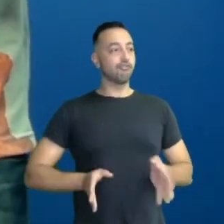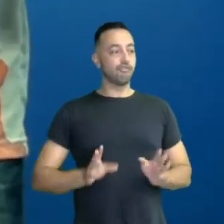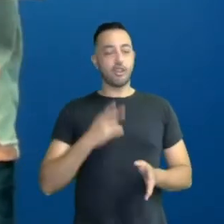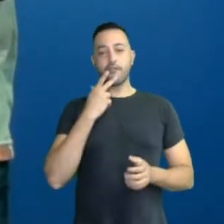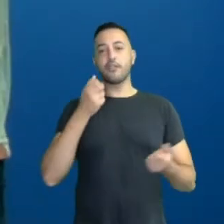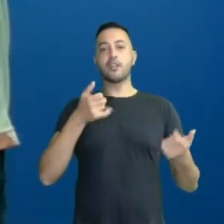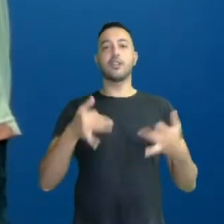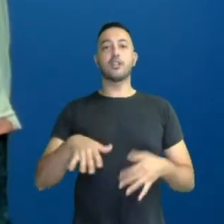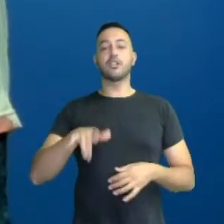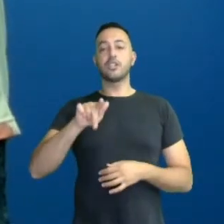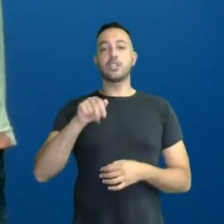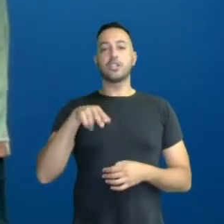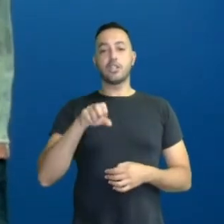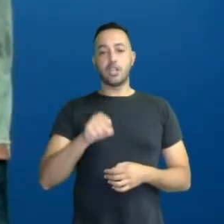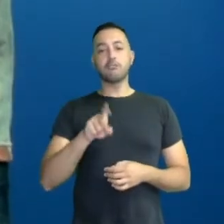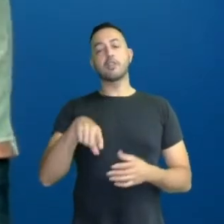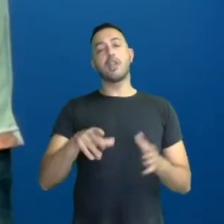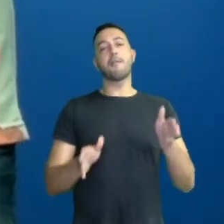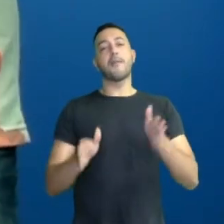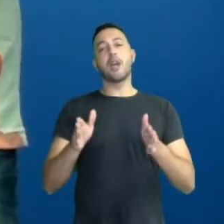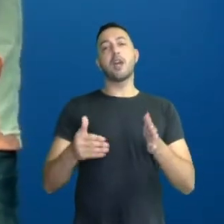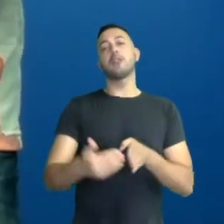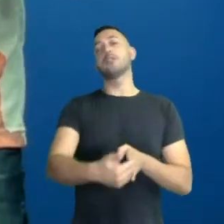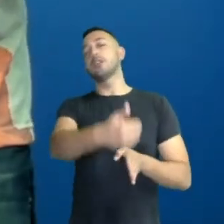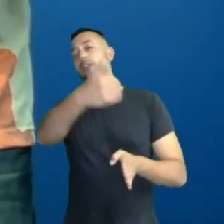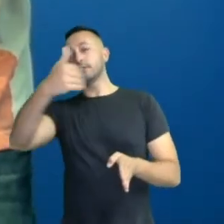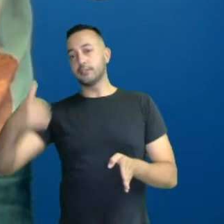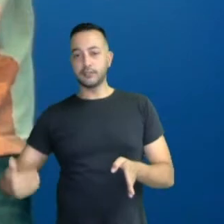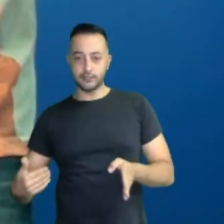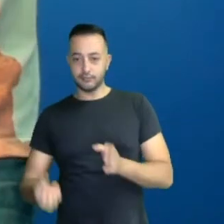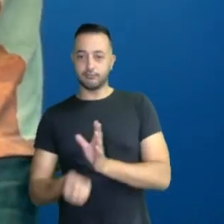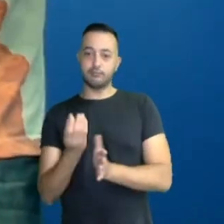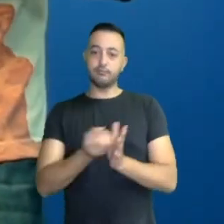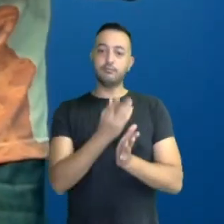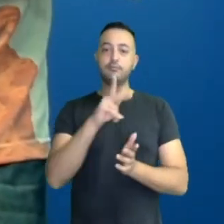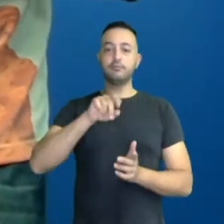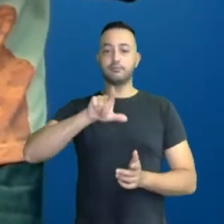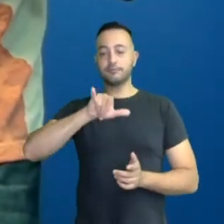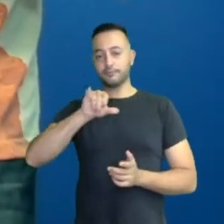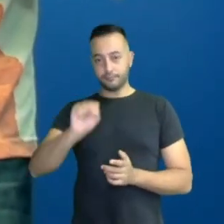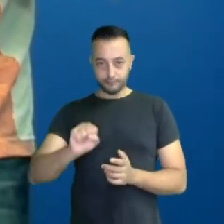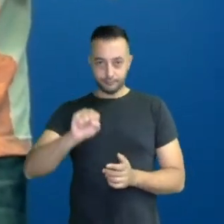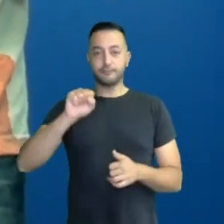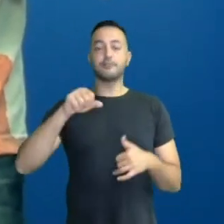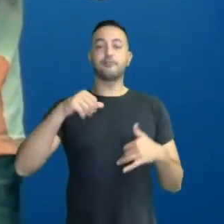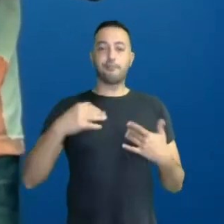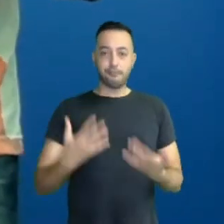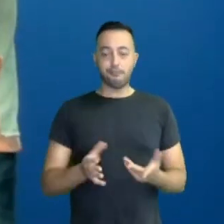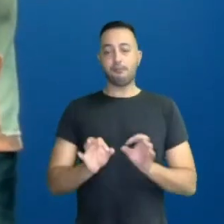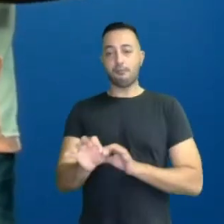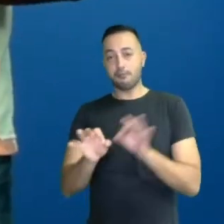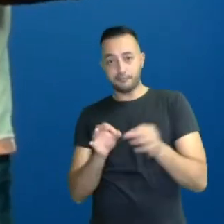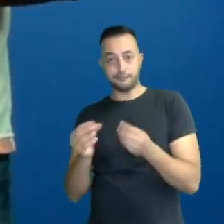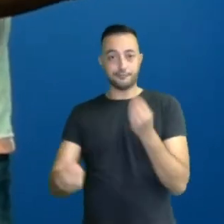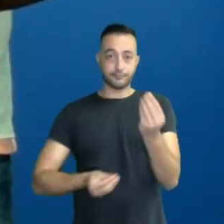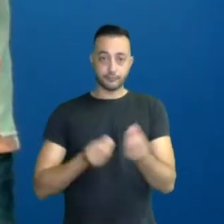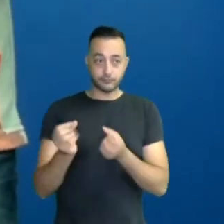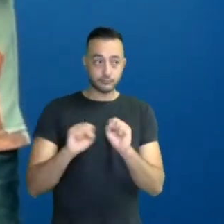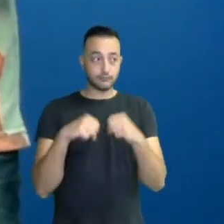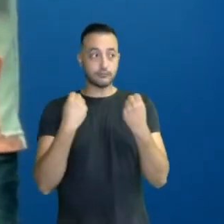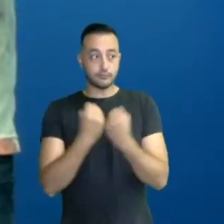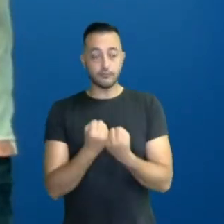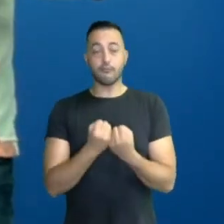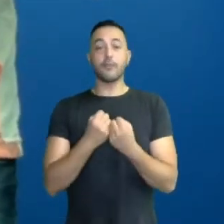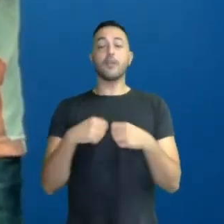a questão dos gêneros, que é o período anterior à formação das polis. É como eles eram organizada a sociedade grega,